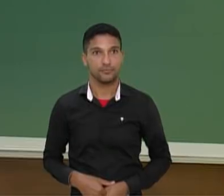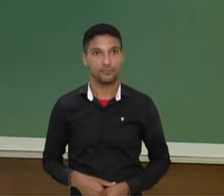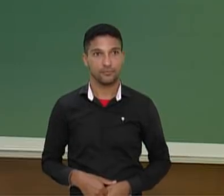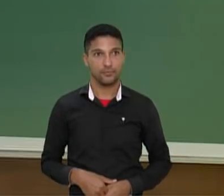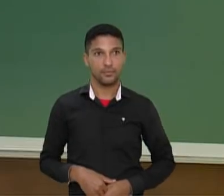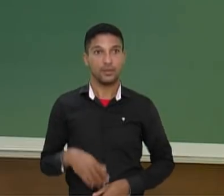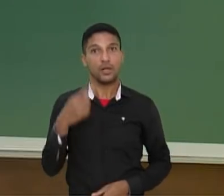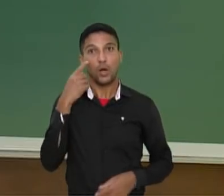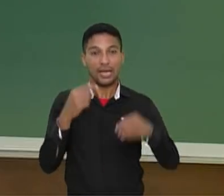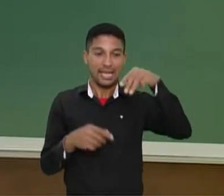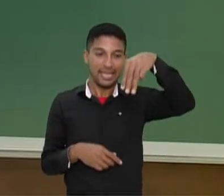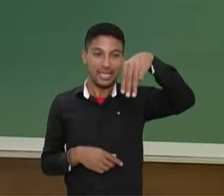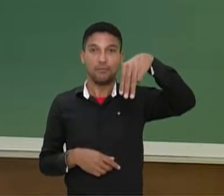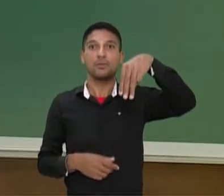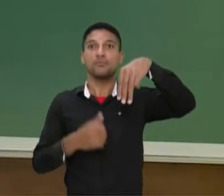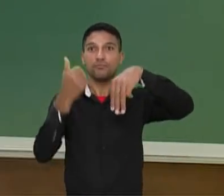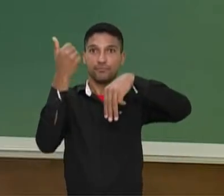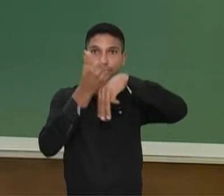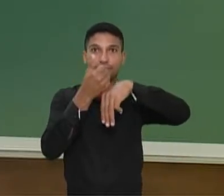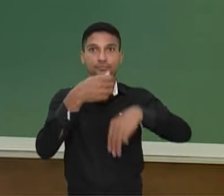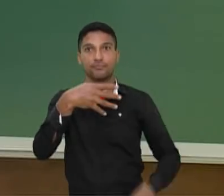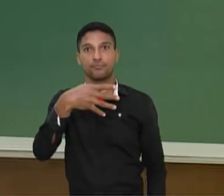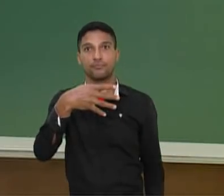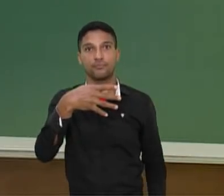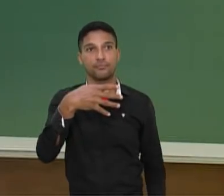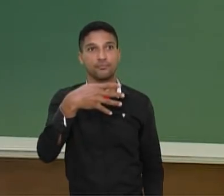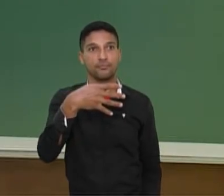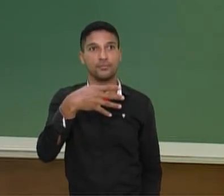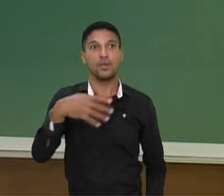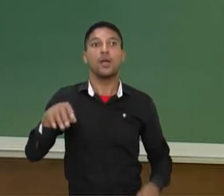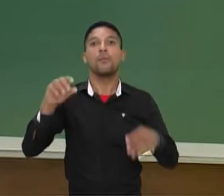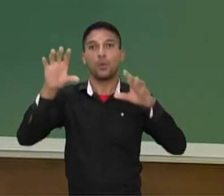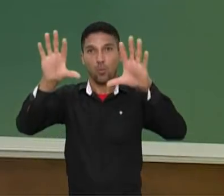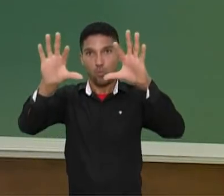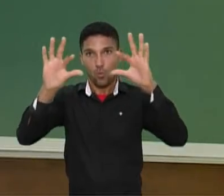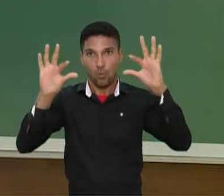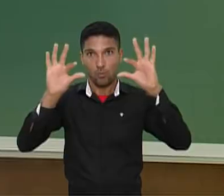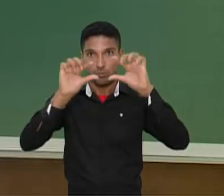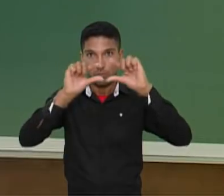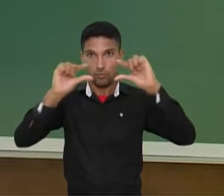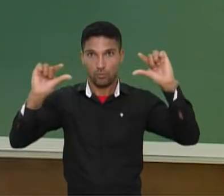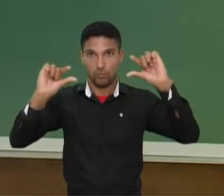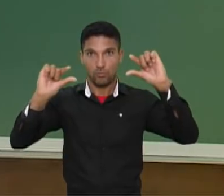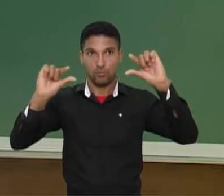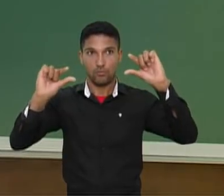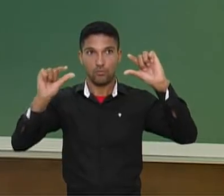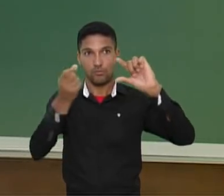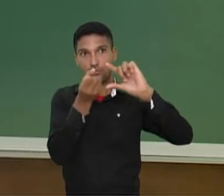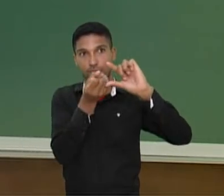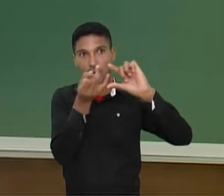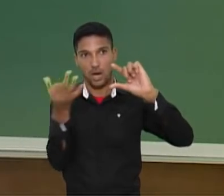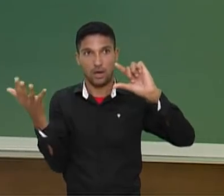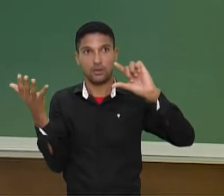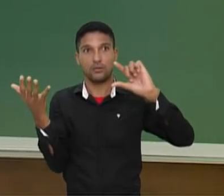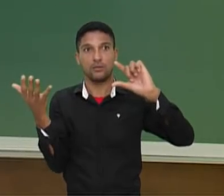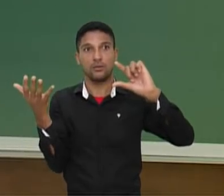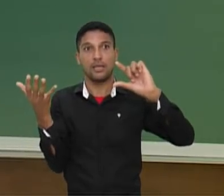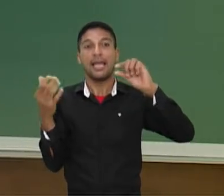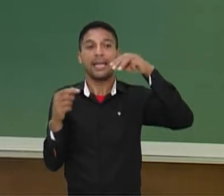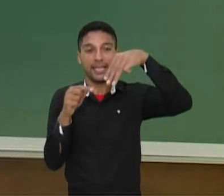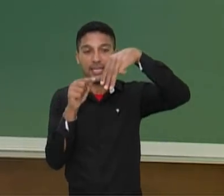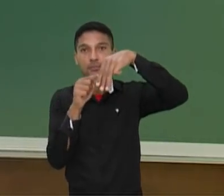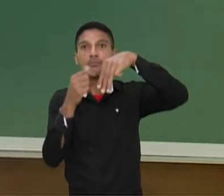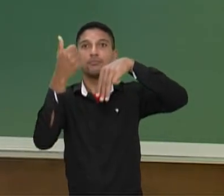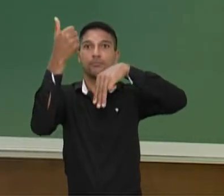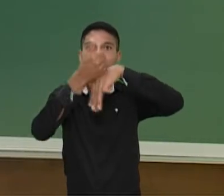substituir o m por 4, ok? Então eu pego a expressão de novo e no lugar da letrinha m eu vou colocar o número